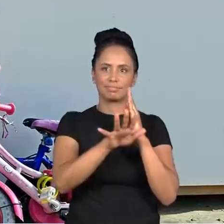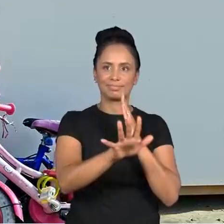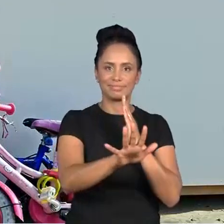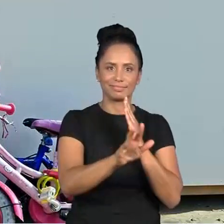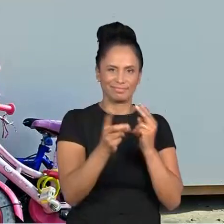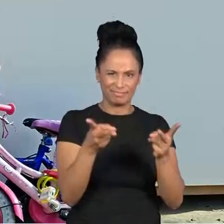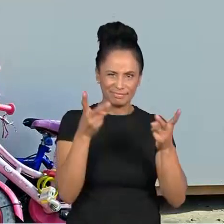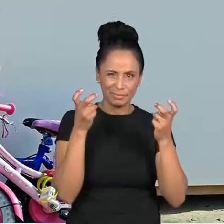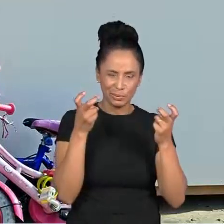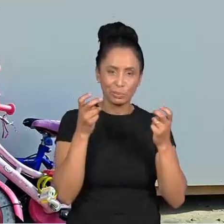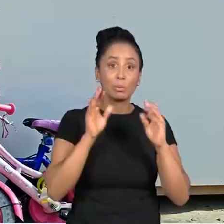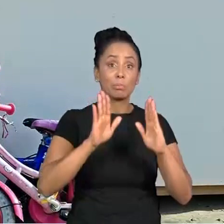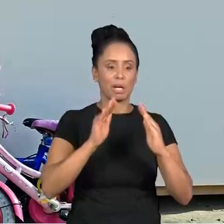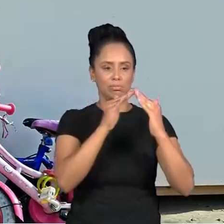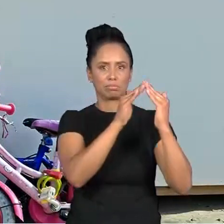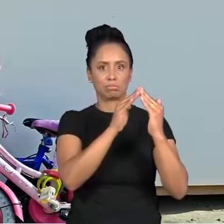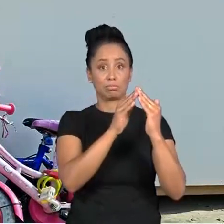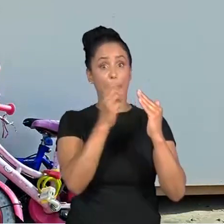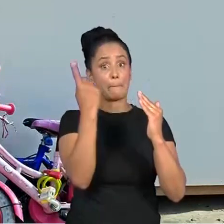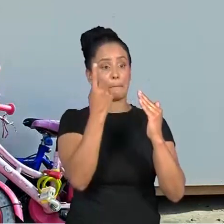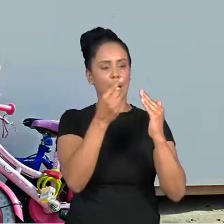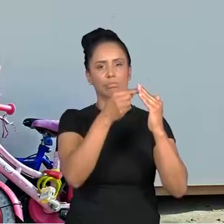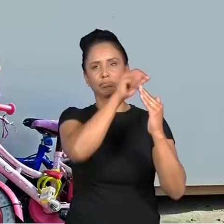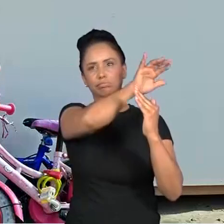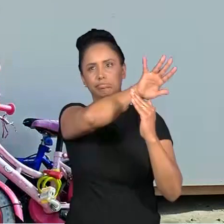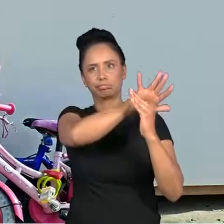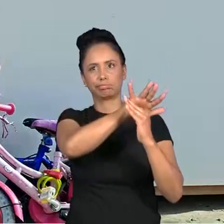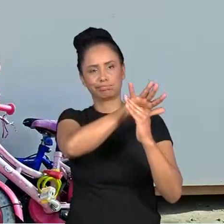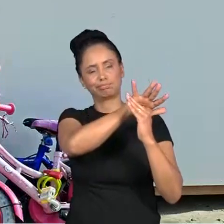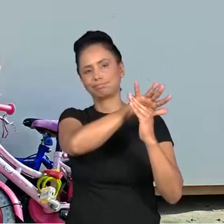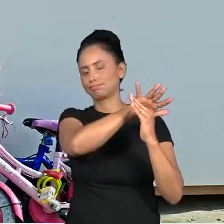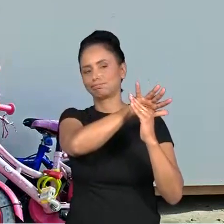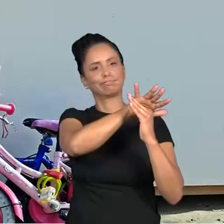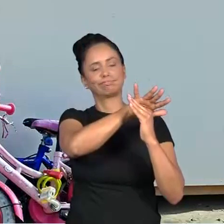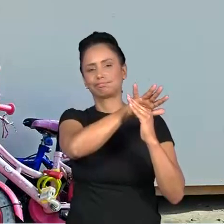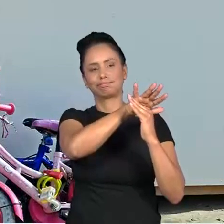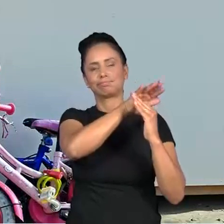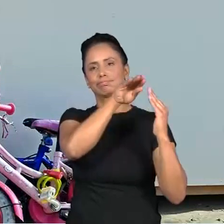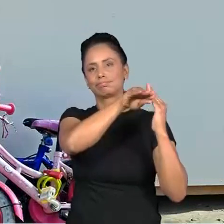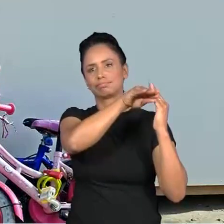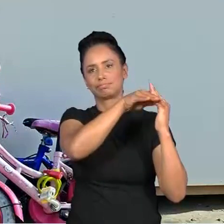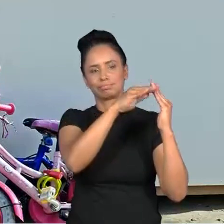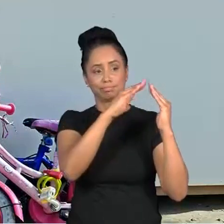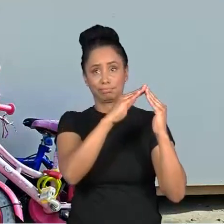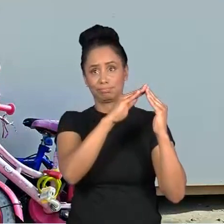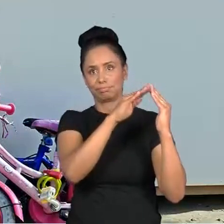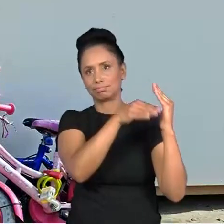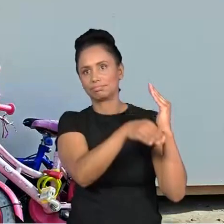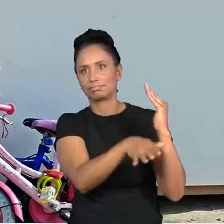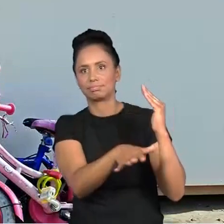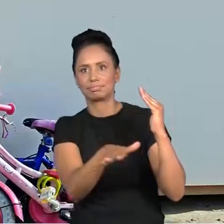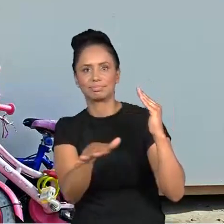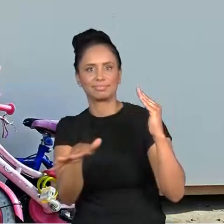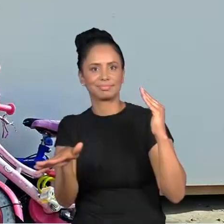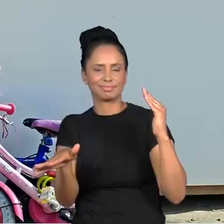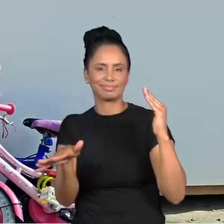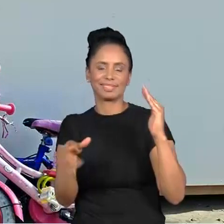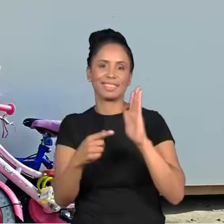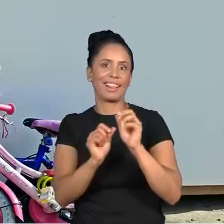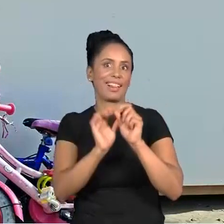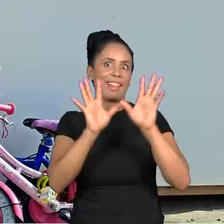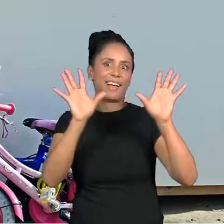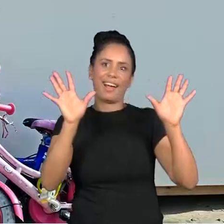esse bloqueio à frente não permitiu que a luz passasse na sua completude, não é? Não ficasse assim tudo